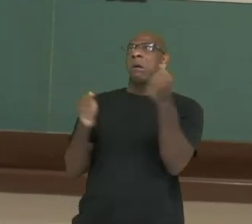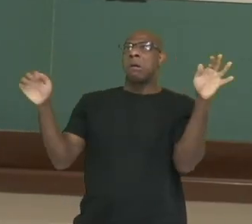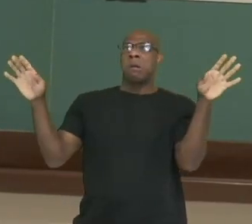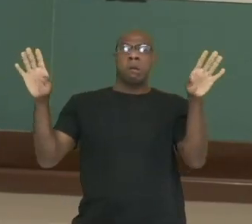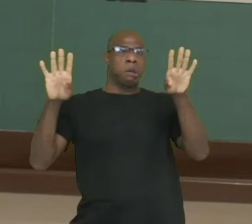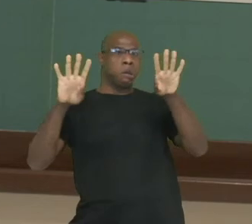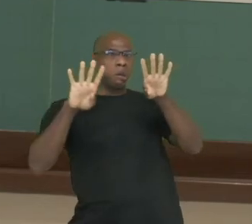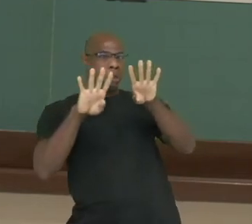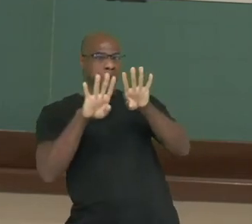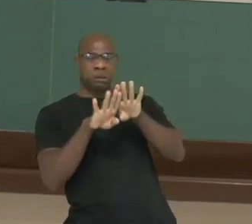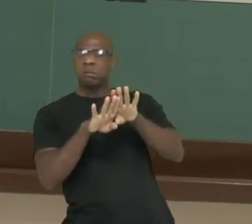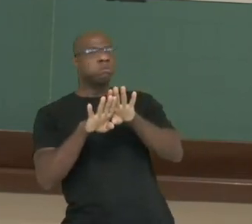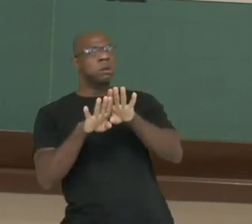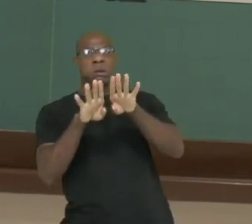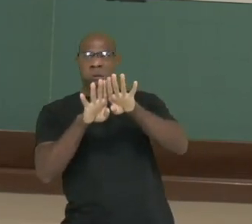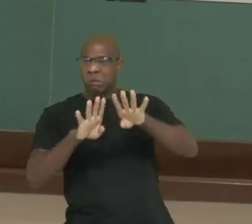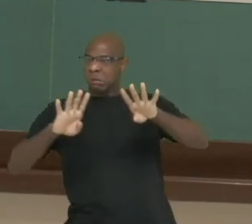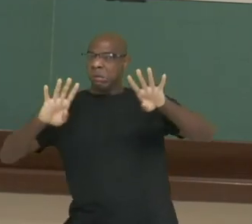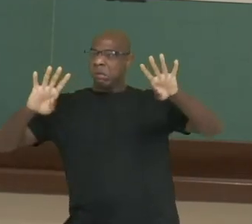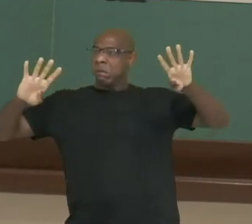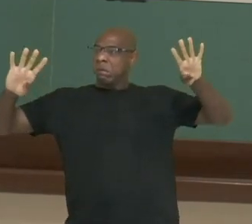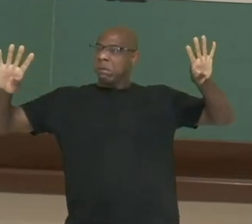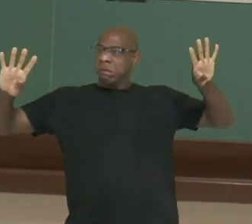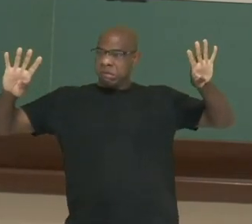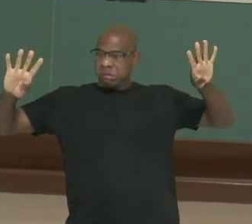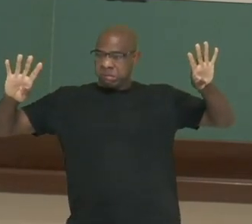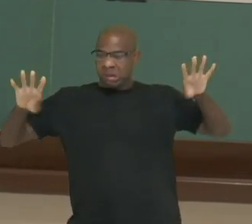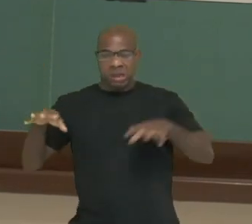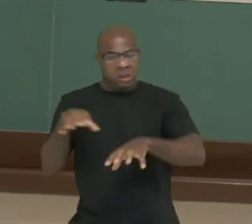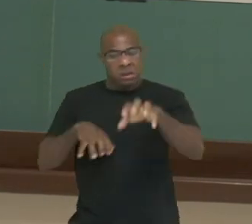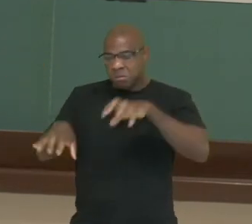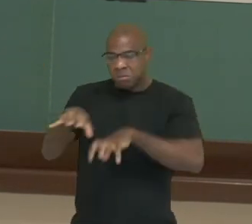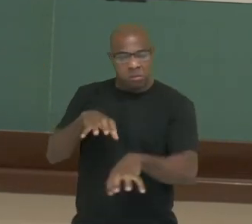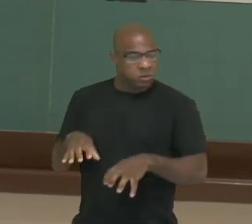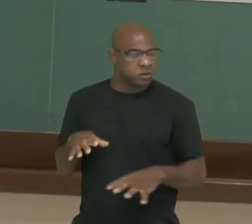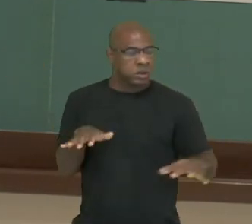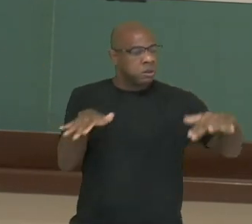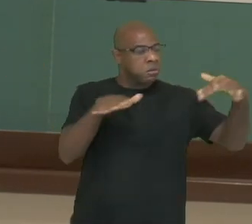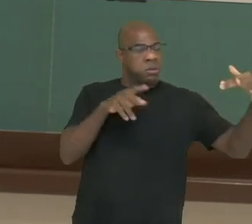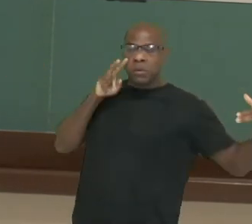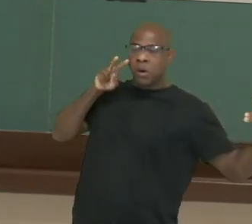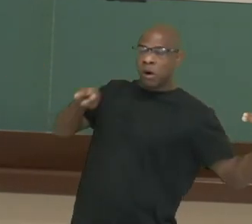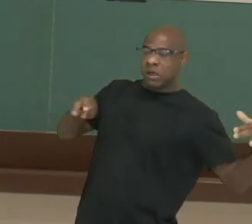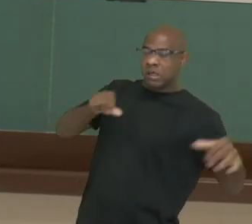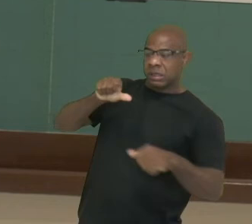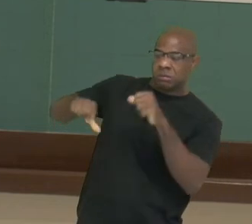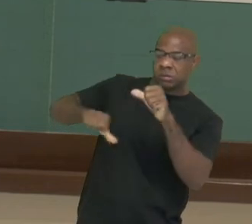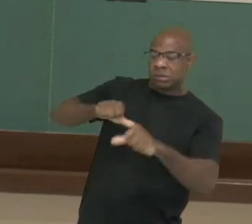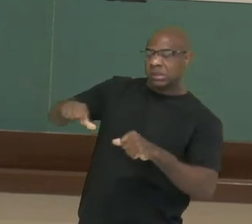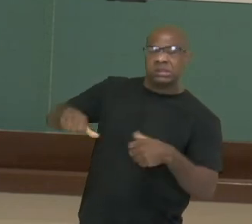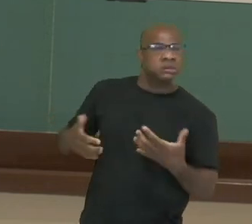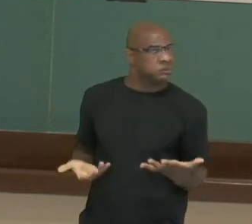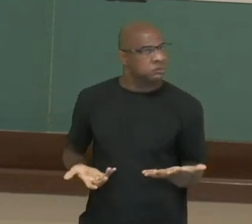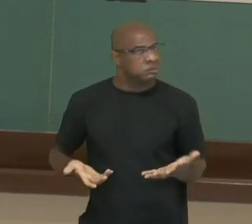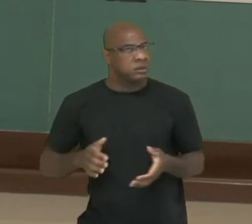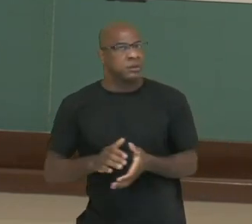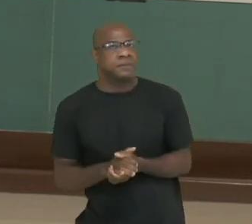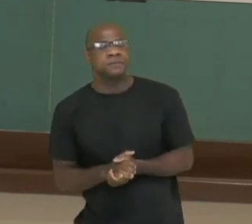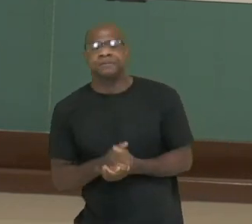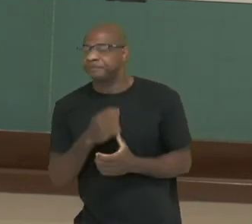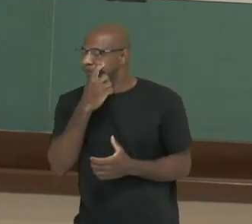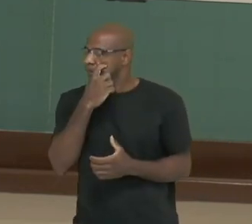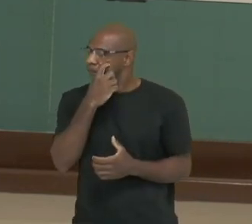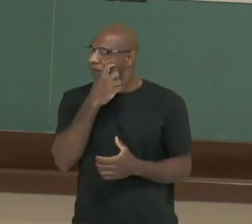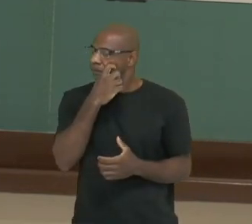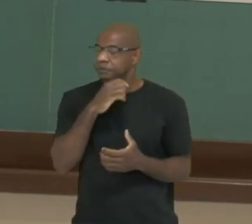o cenário. Né, os sons que podem romper ali a emoção e trazer, né, a quebra para a cena.